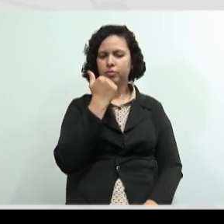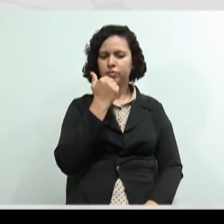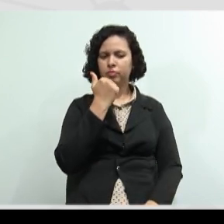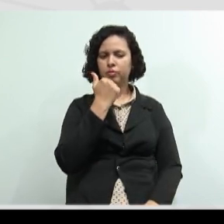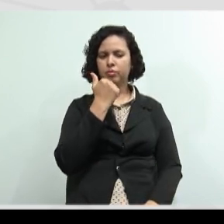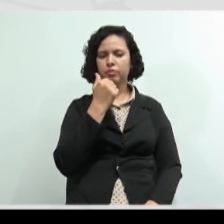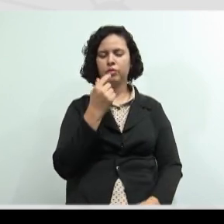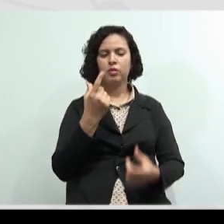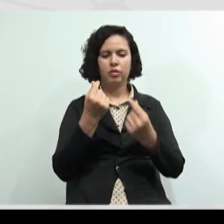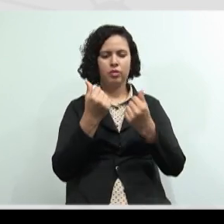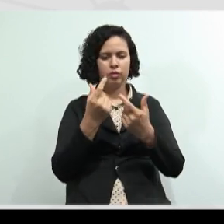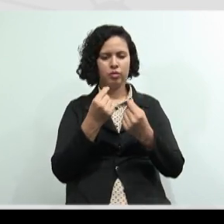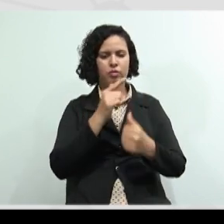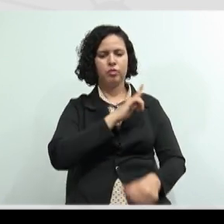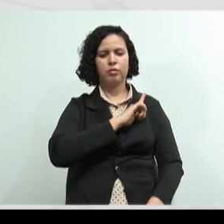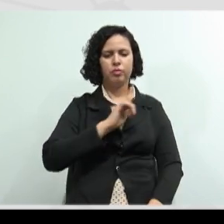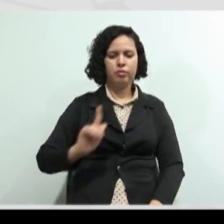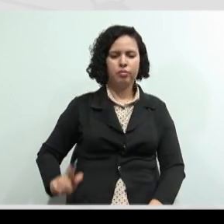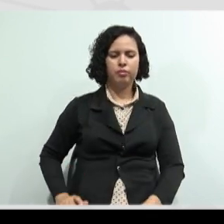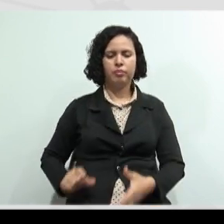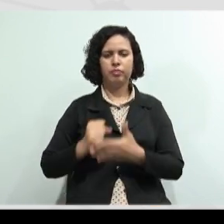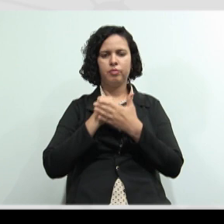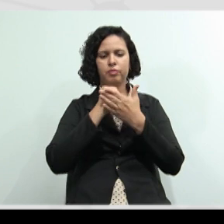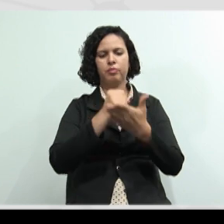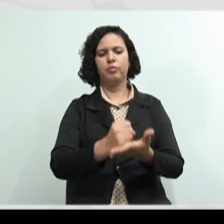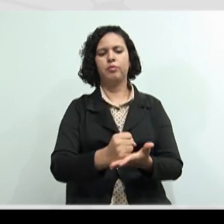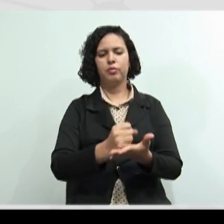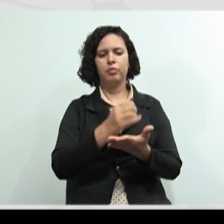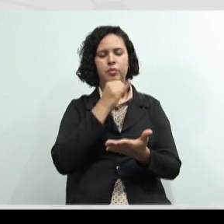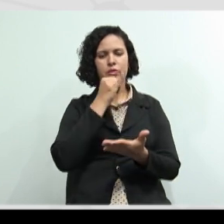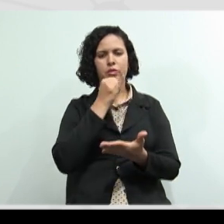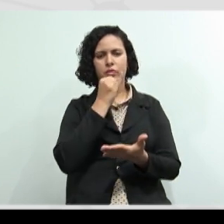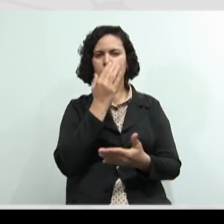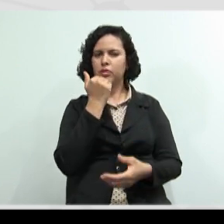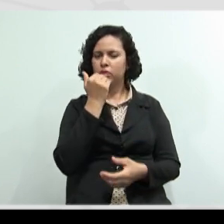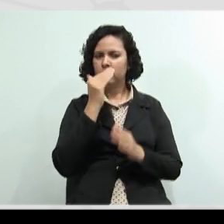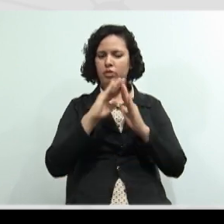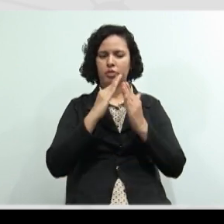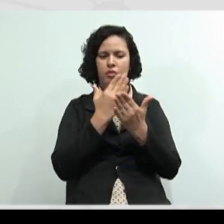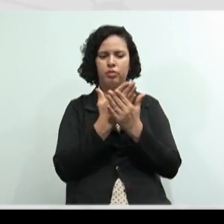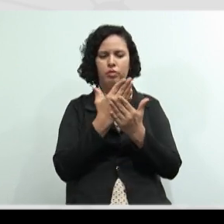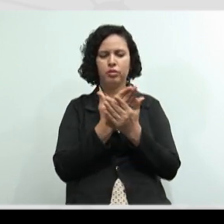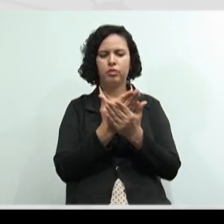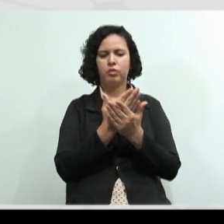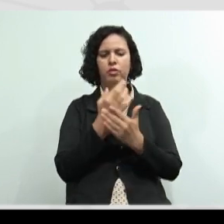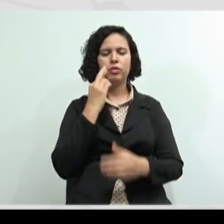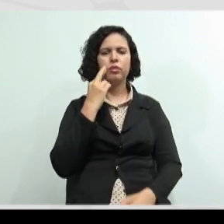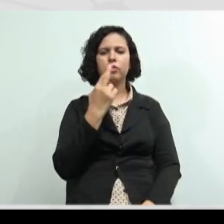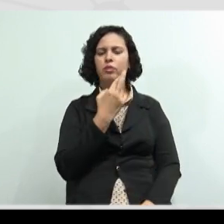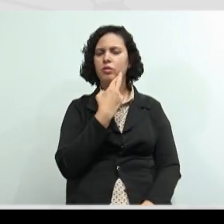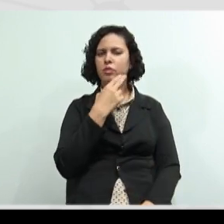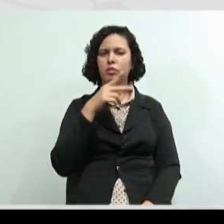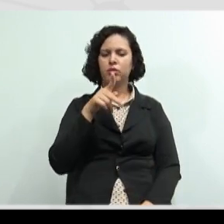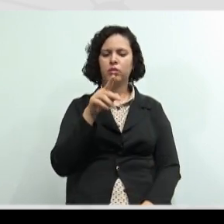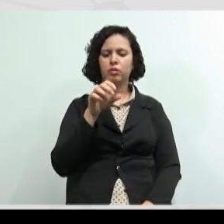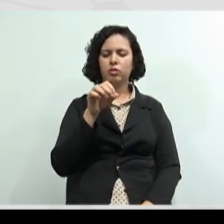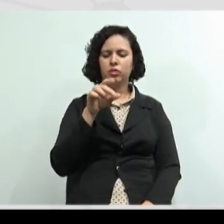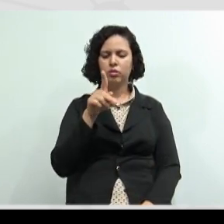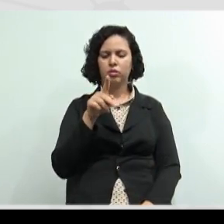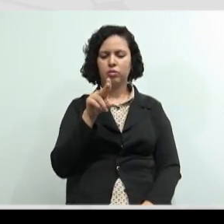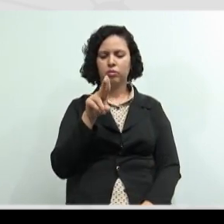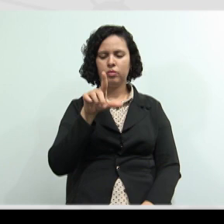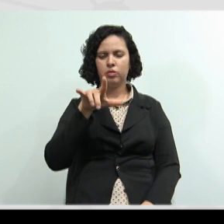recursos governamentais para atendimentos de programas, como, por exemplo, a merenda escolar, os restaurantes populares, os